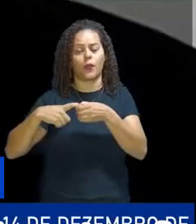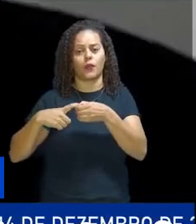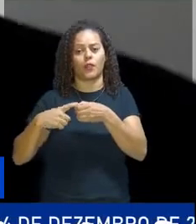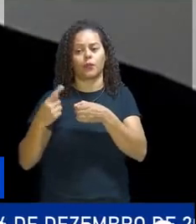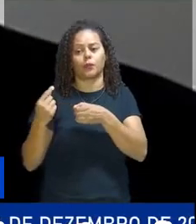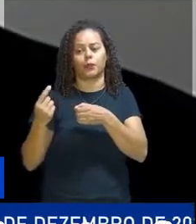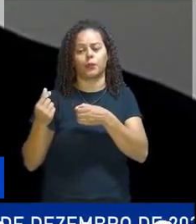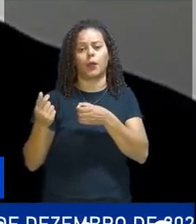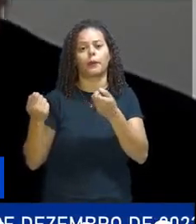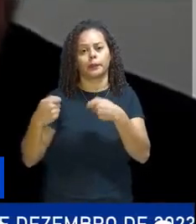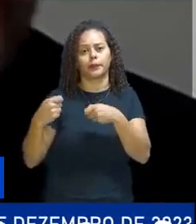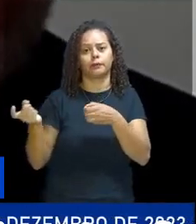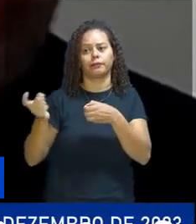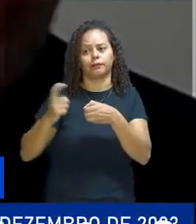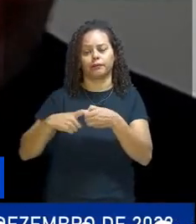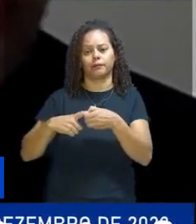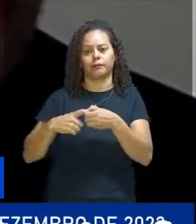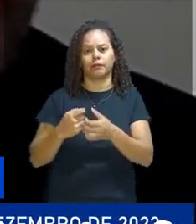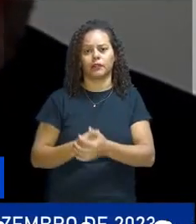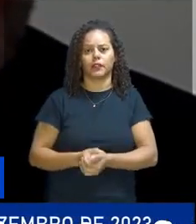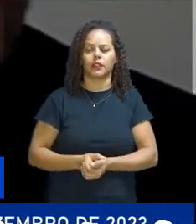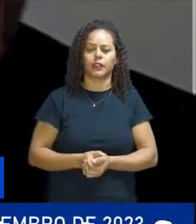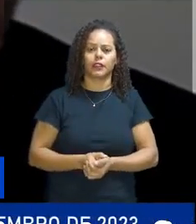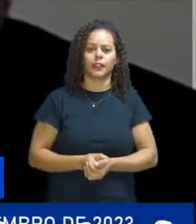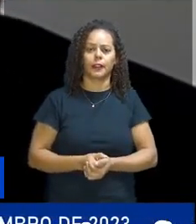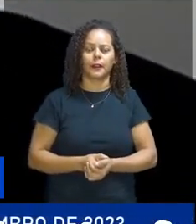R$ 459.228,60. Na realidade,